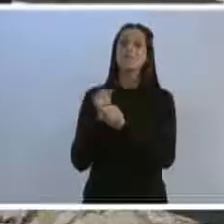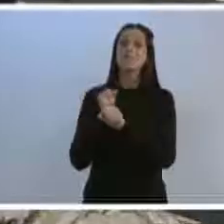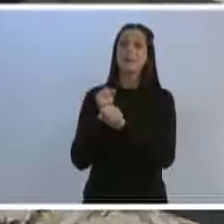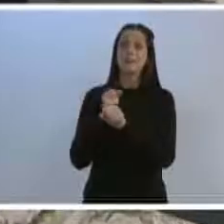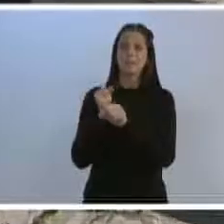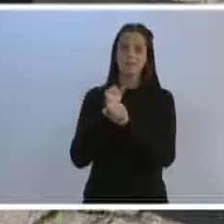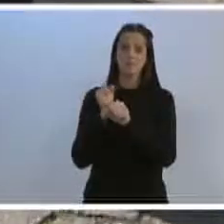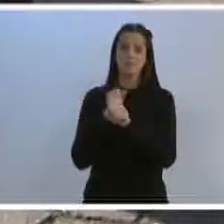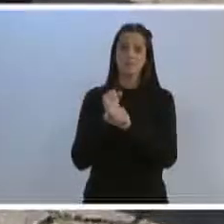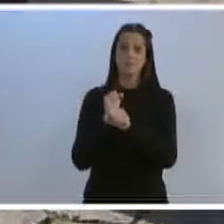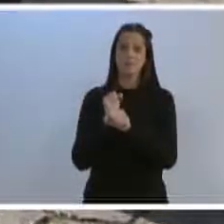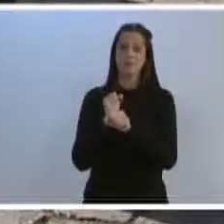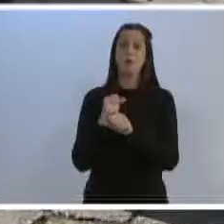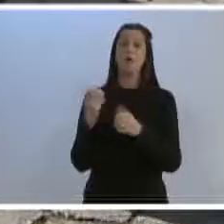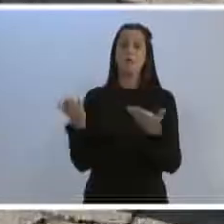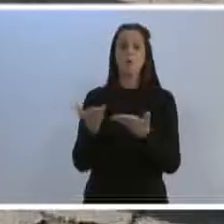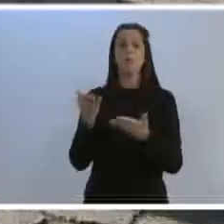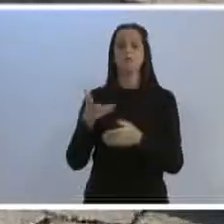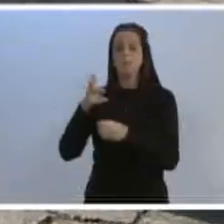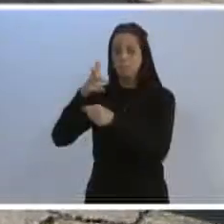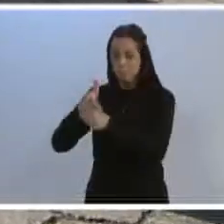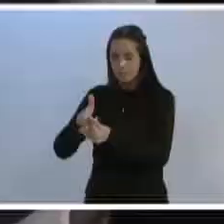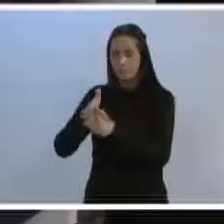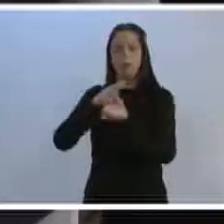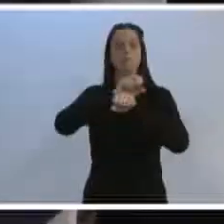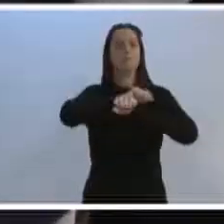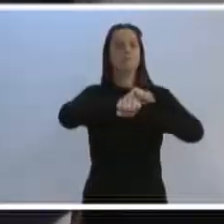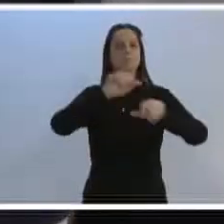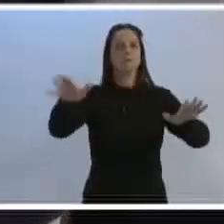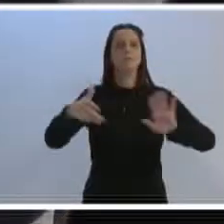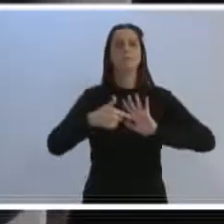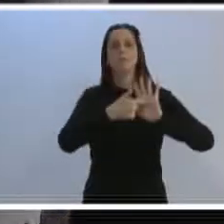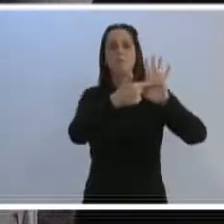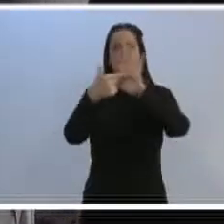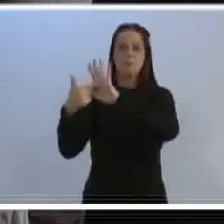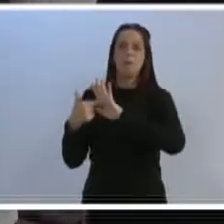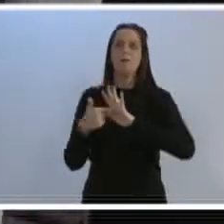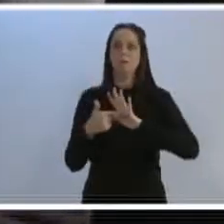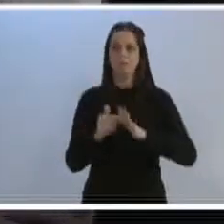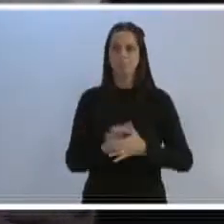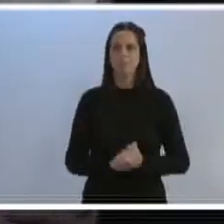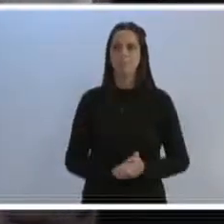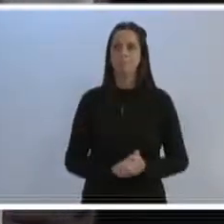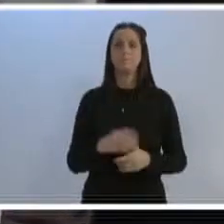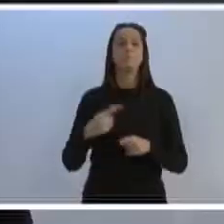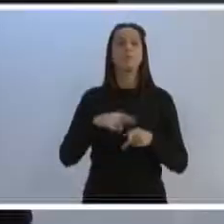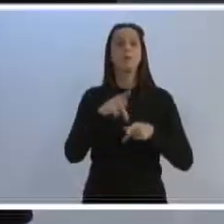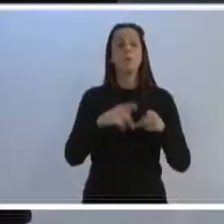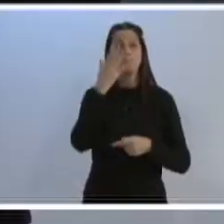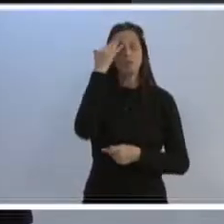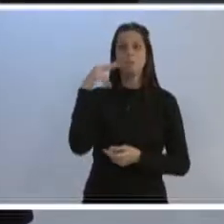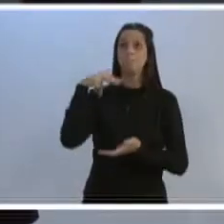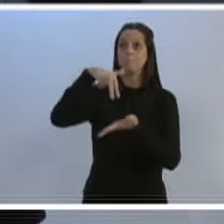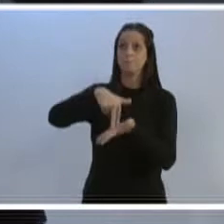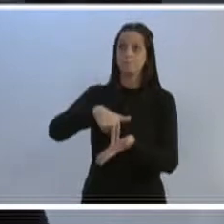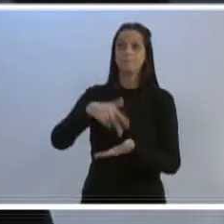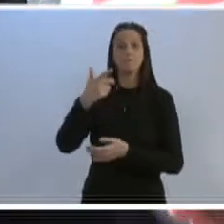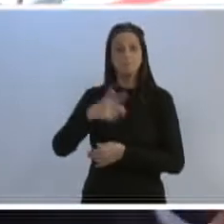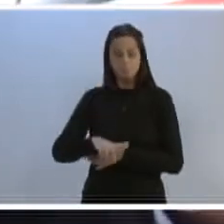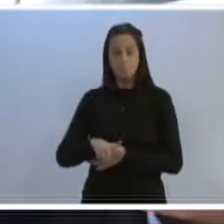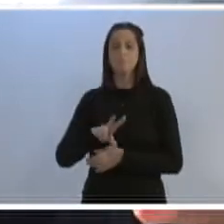dando aqui hoje visibilidade a este problema a população chamou e nós vamos fazer novamente os